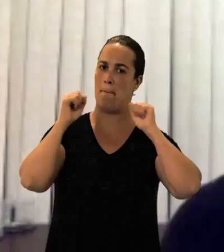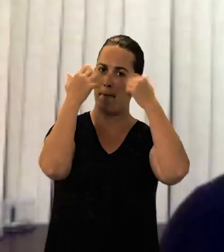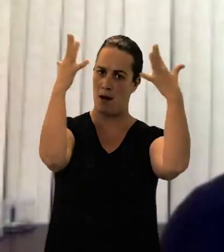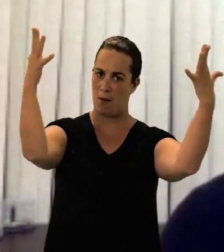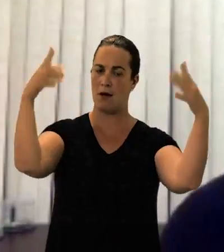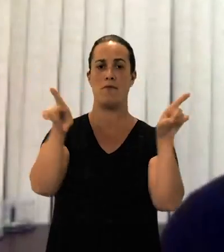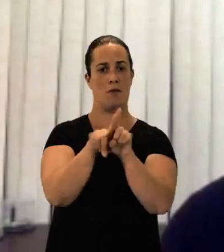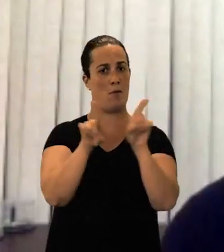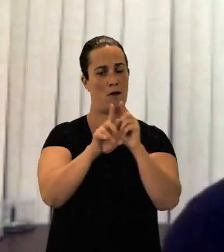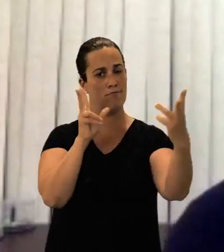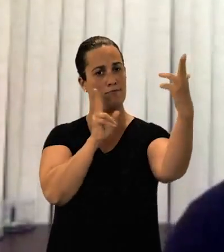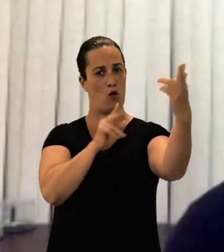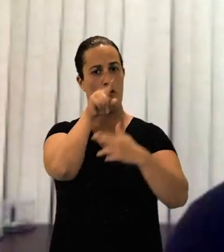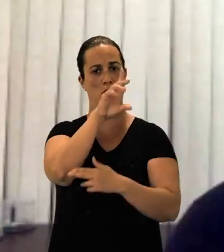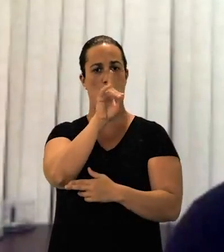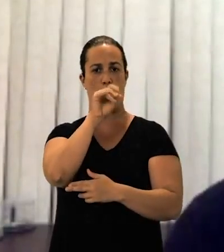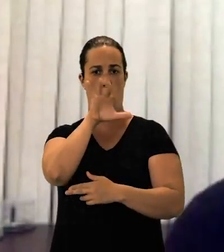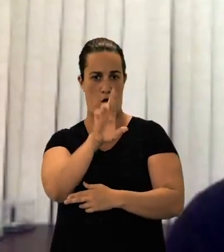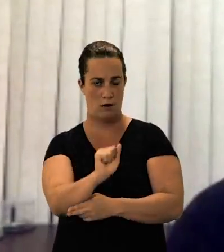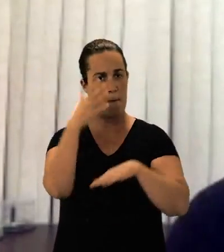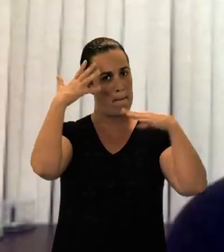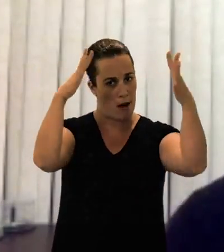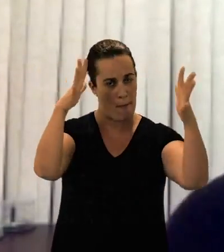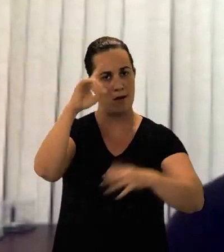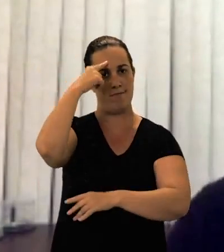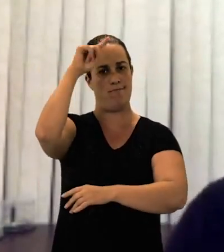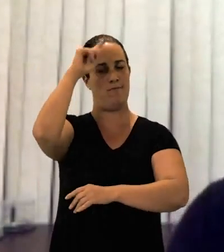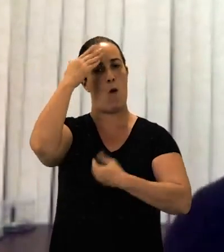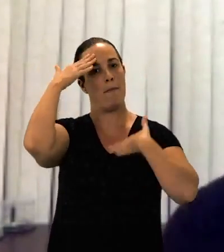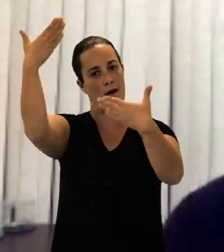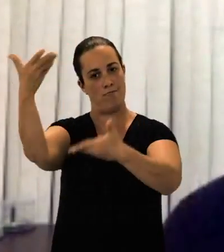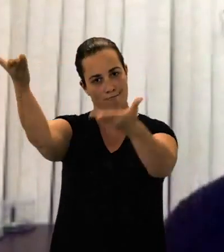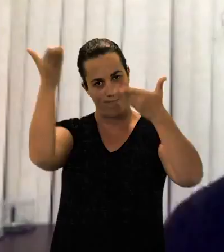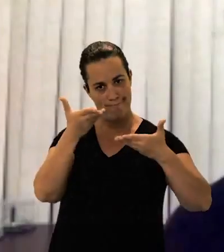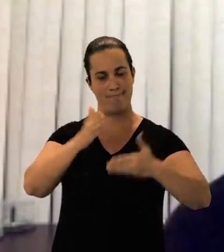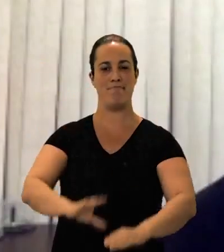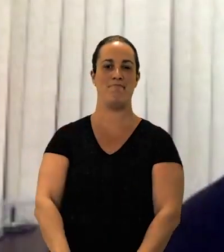é digna realmente de ser parabenizada, da mesma forma como você, Dolores. Parabéns